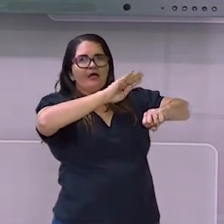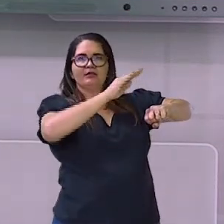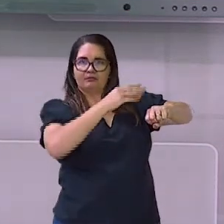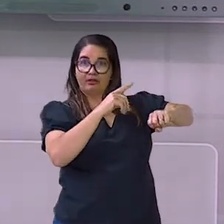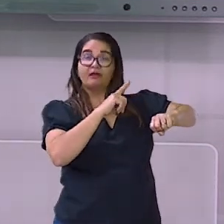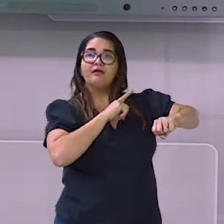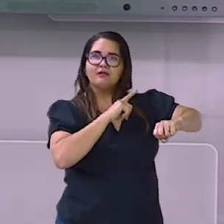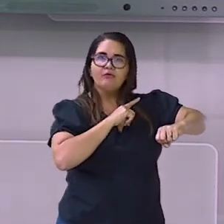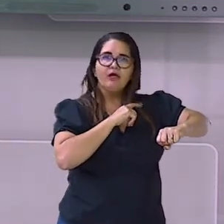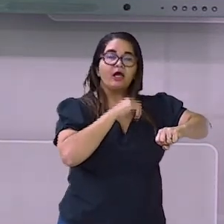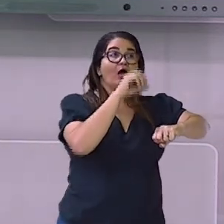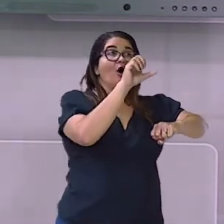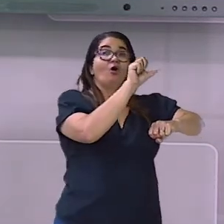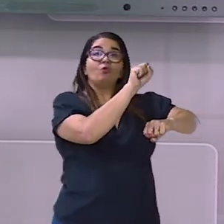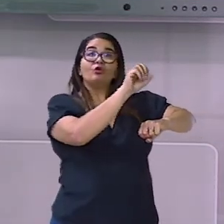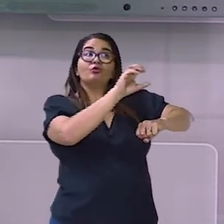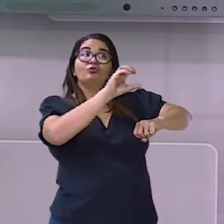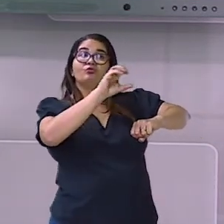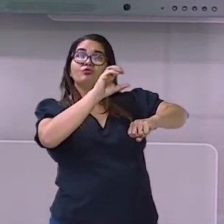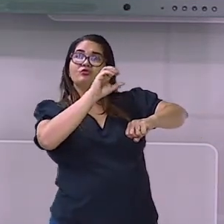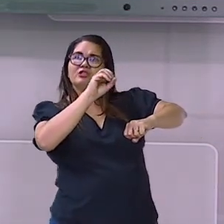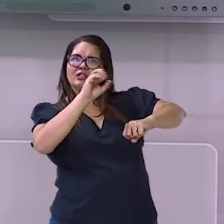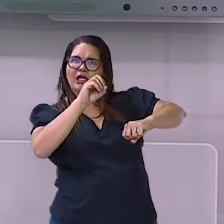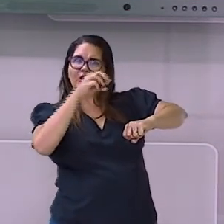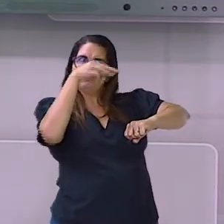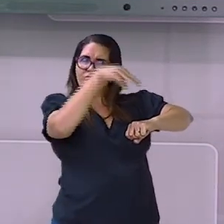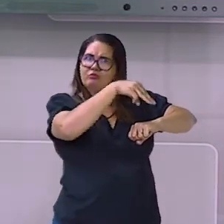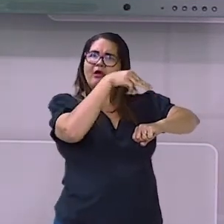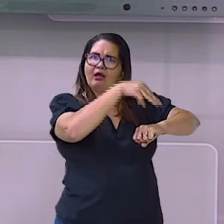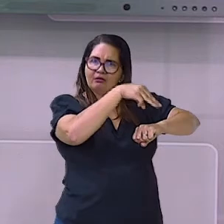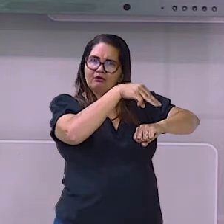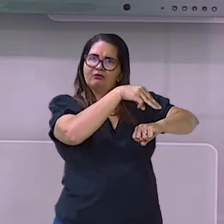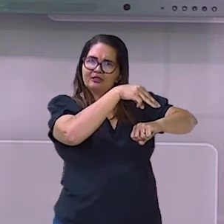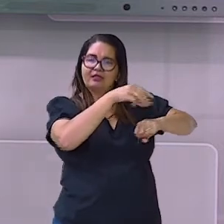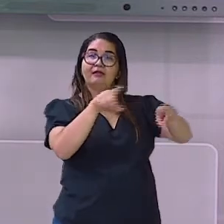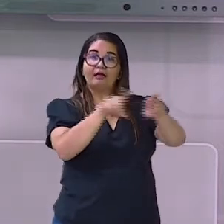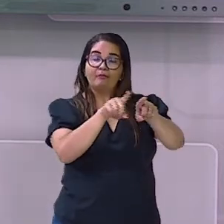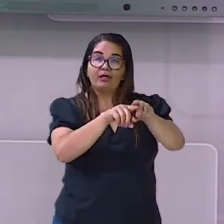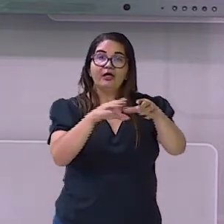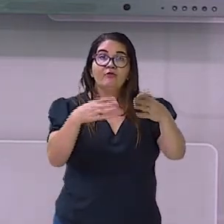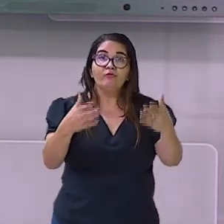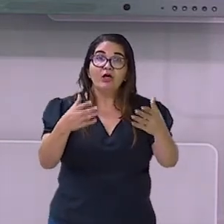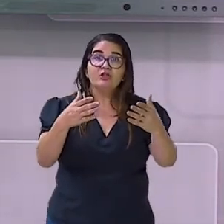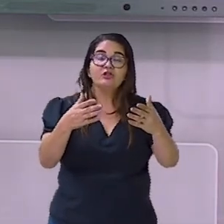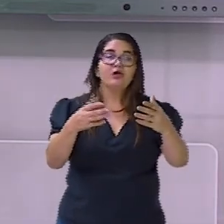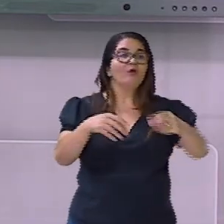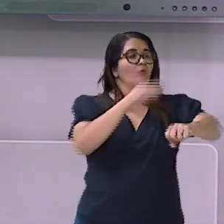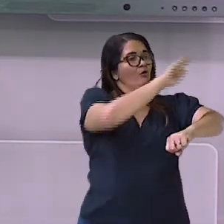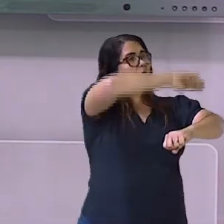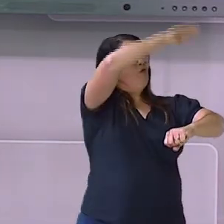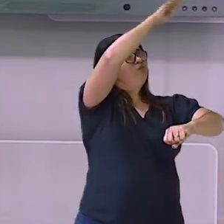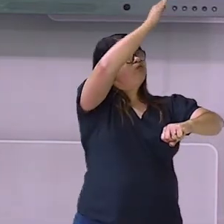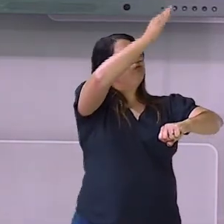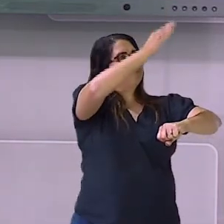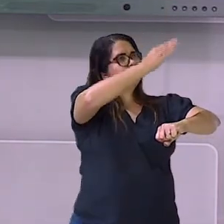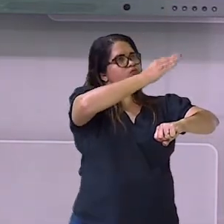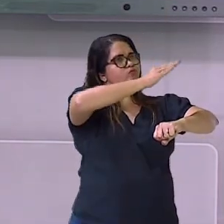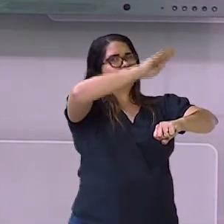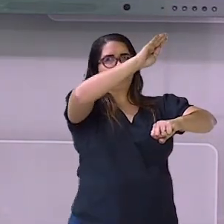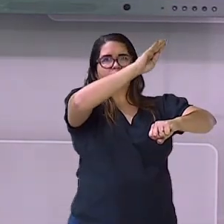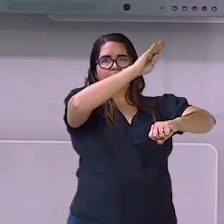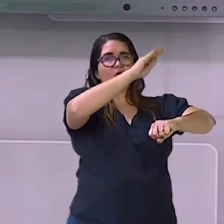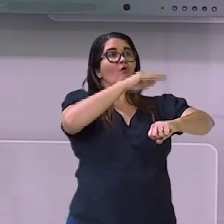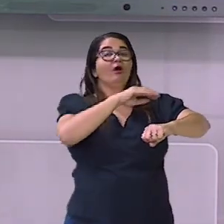do oceano, carregada com sua força, quer dizer, com umidade. Só que ela bate no